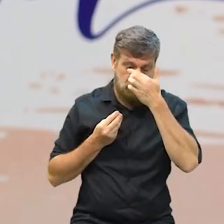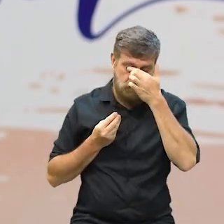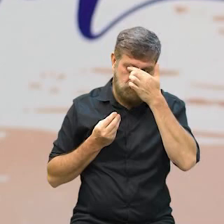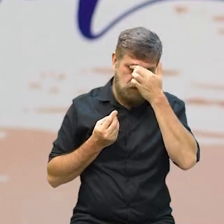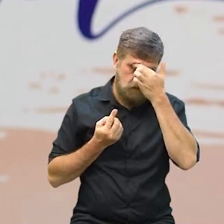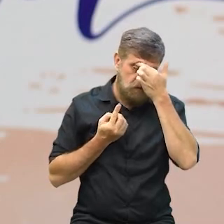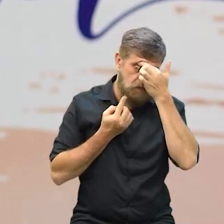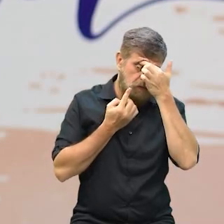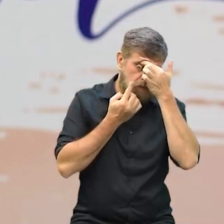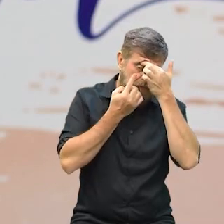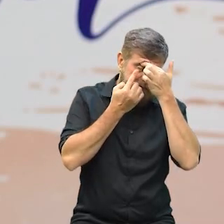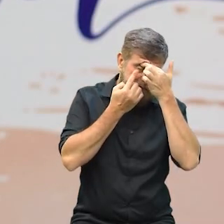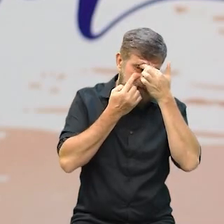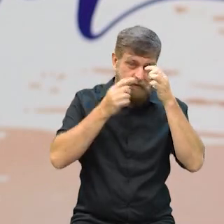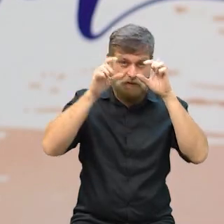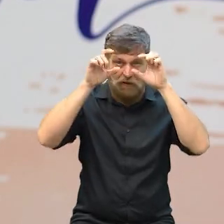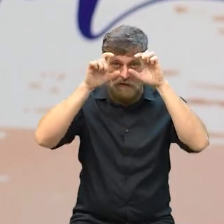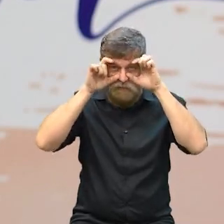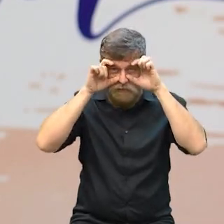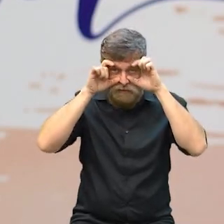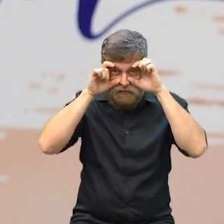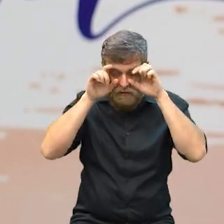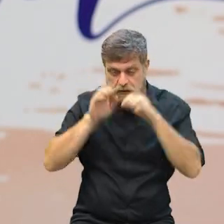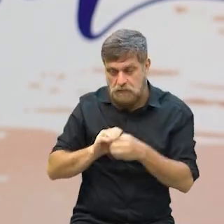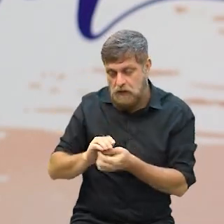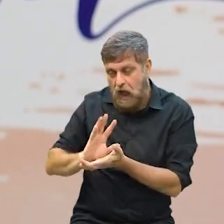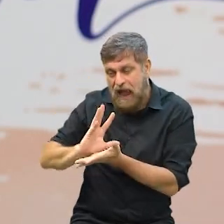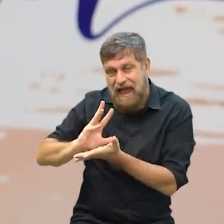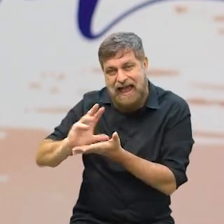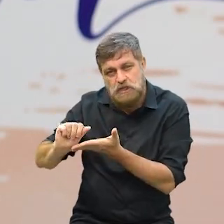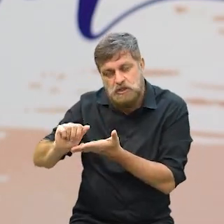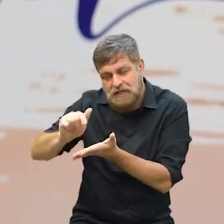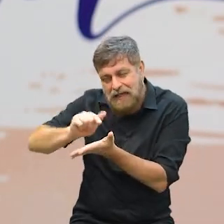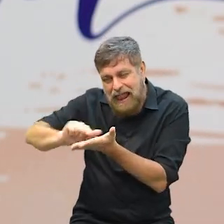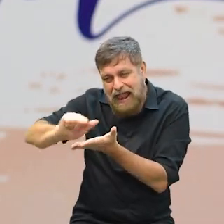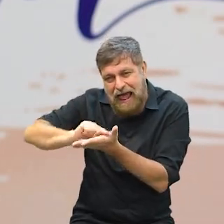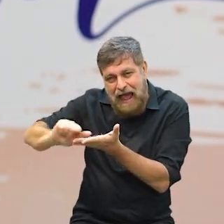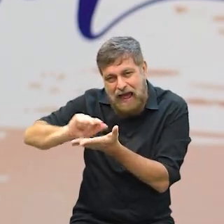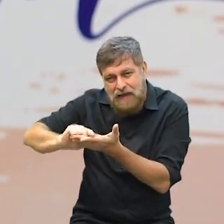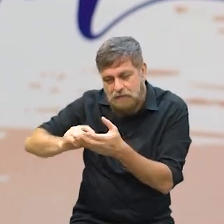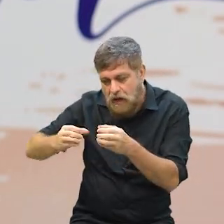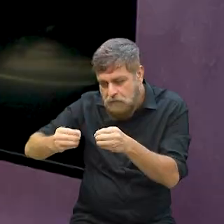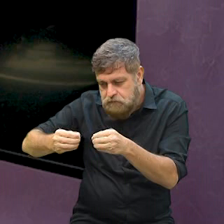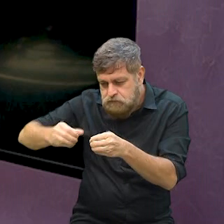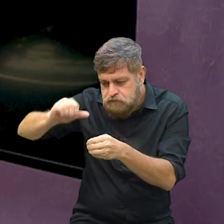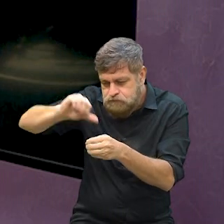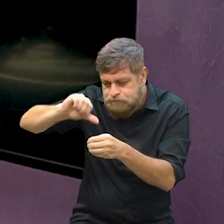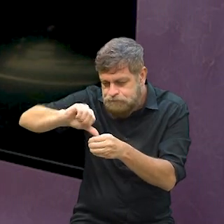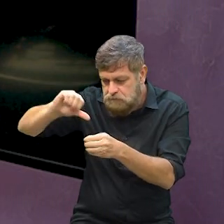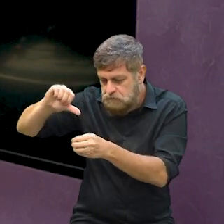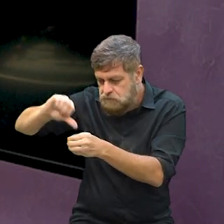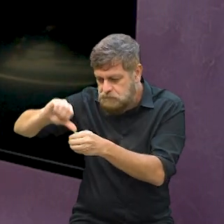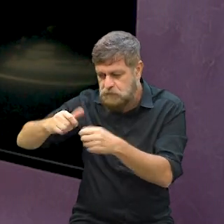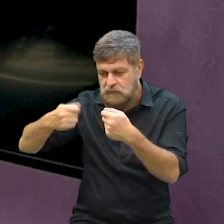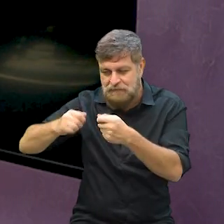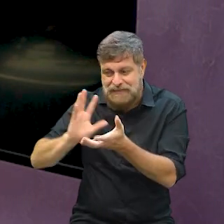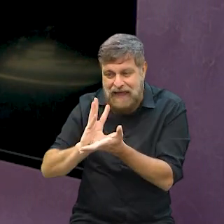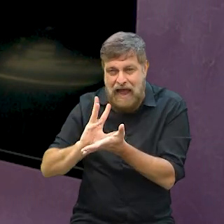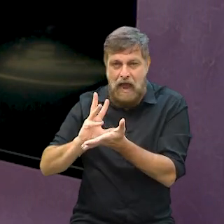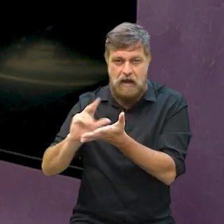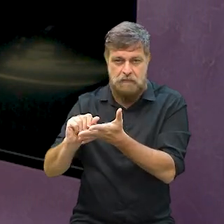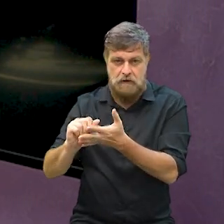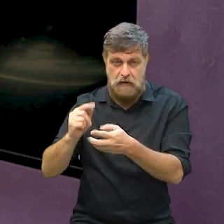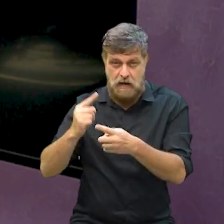lente de contato, usa um óculos, a higiene com esses objetos precisa ser, assim, de extrema